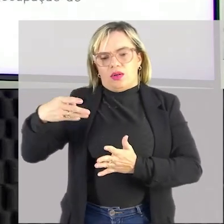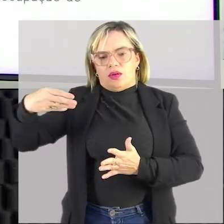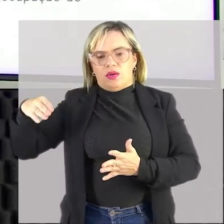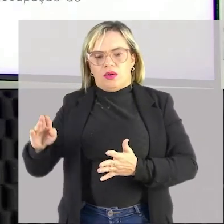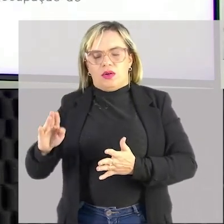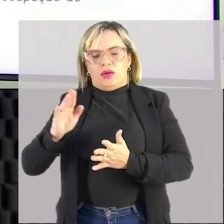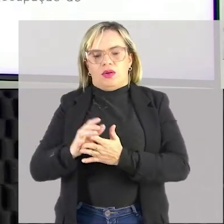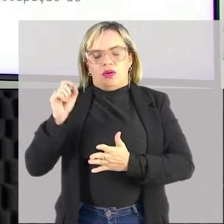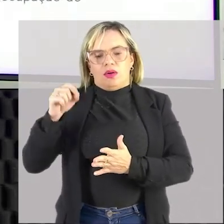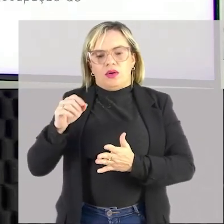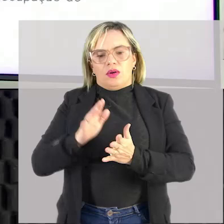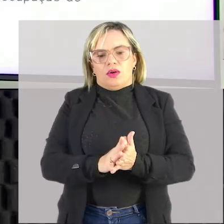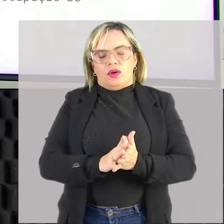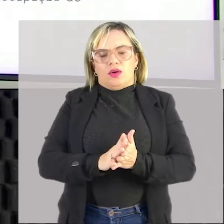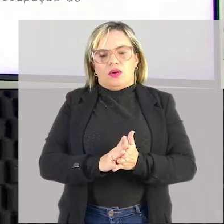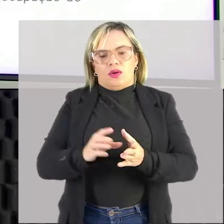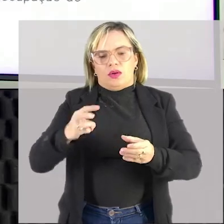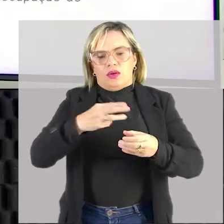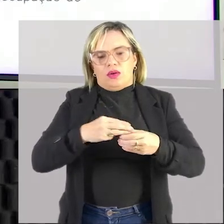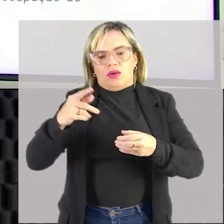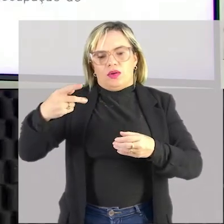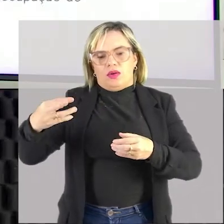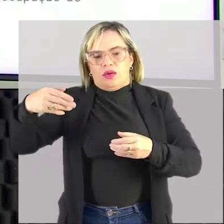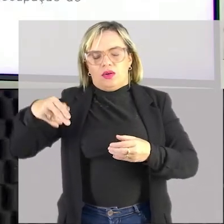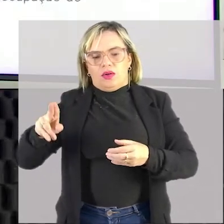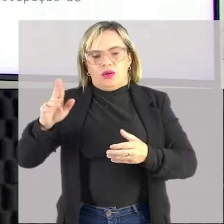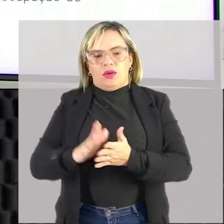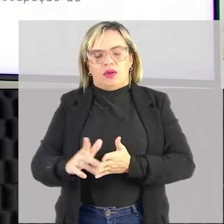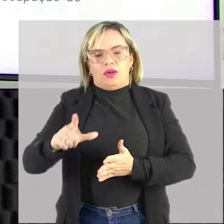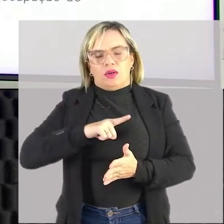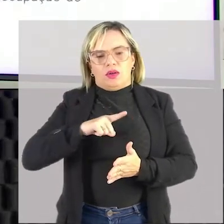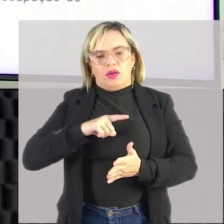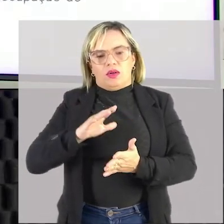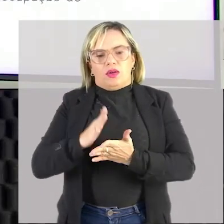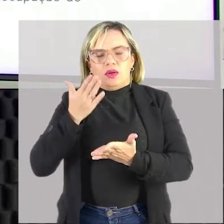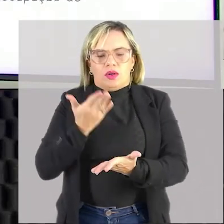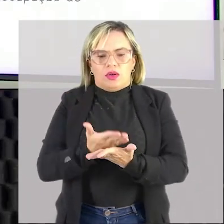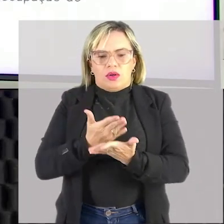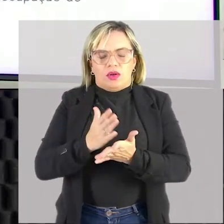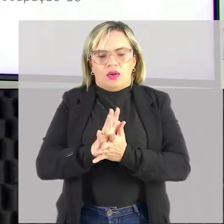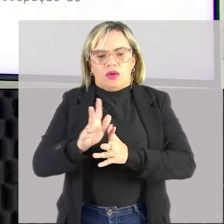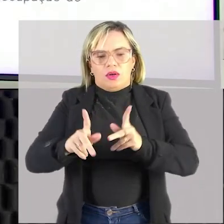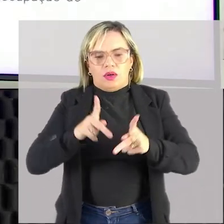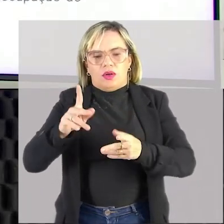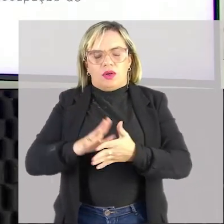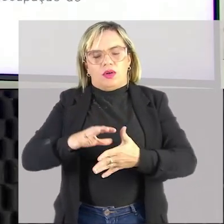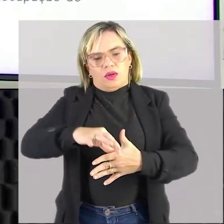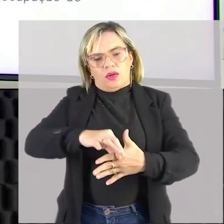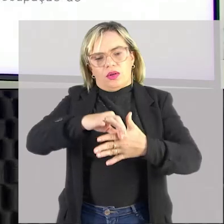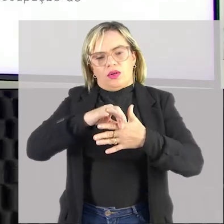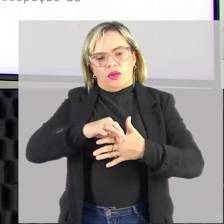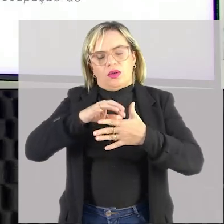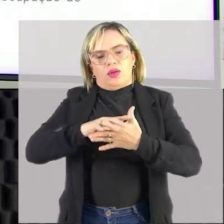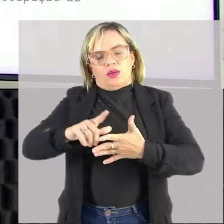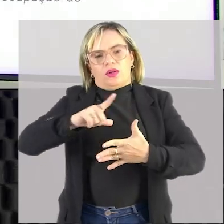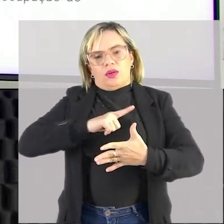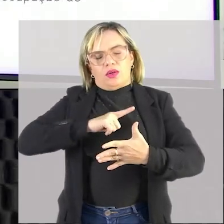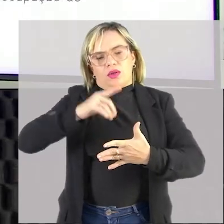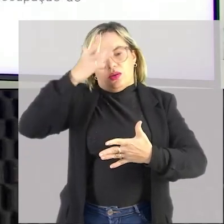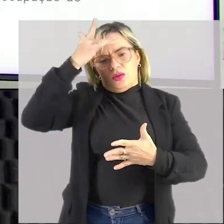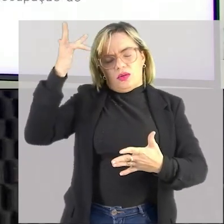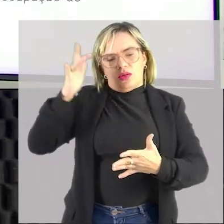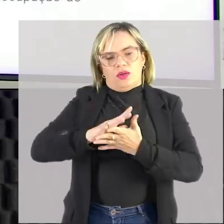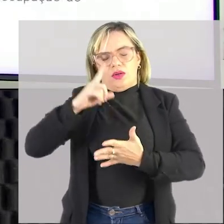alguns estudos já a respeito dessa revolta, dessa população que tinha um líder. E esse